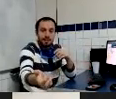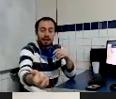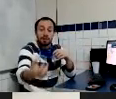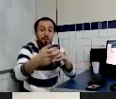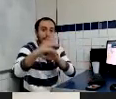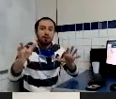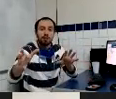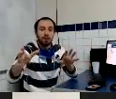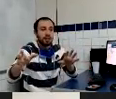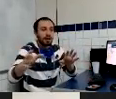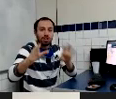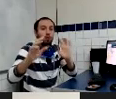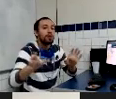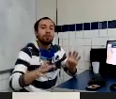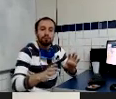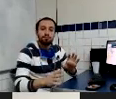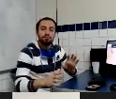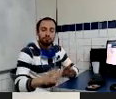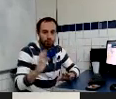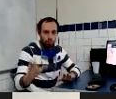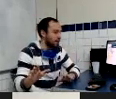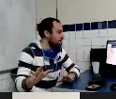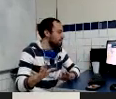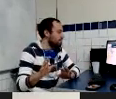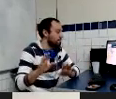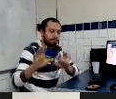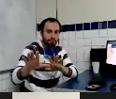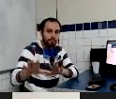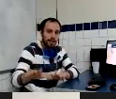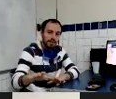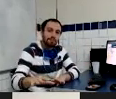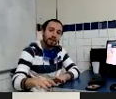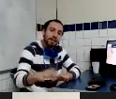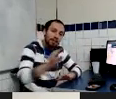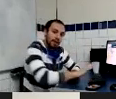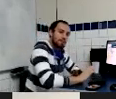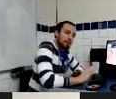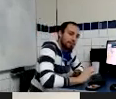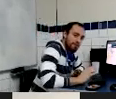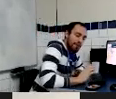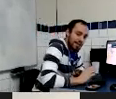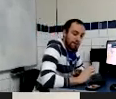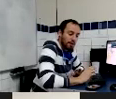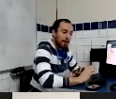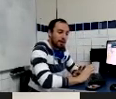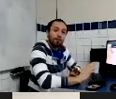criar a cidade, a primeira coisa que eu tenho que achar é um rio. Tudo bem? Beleza? Então, essa é primeira